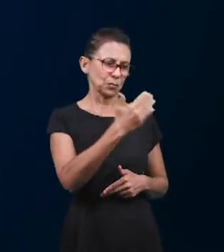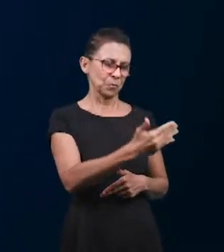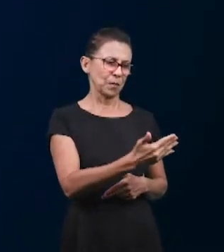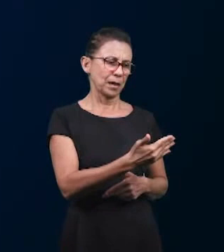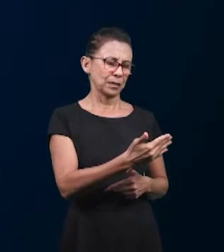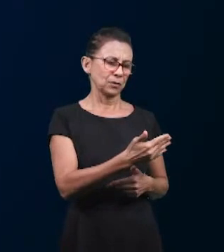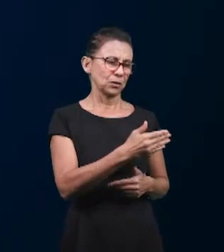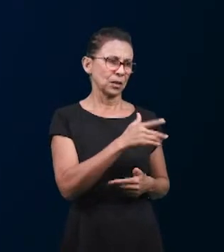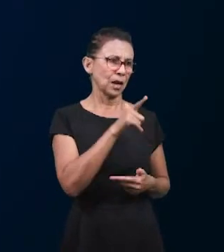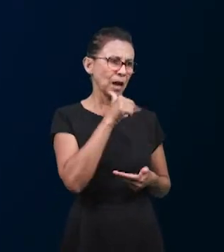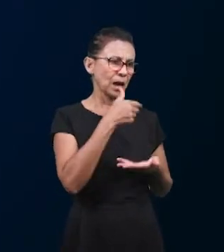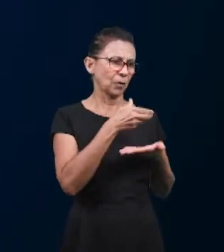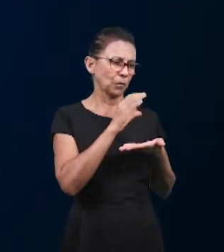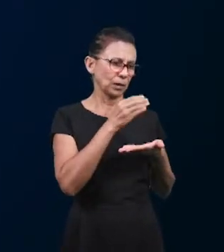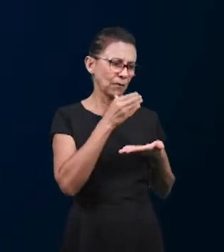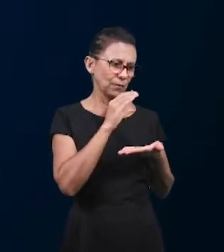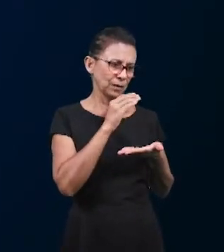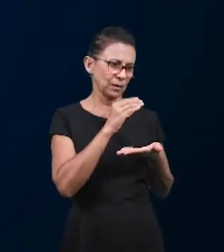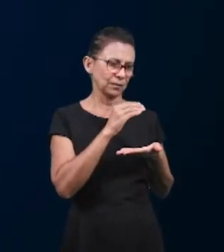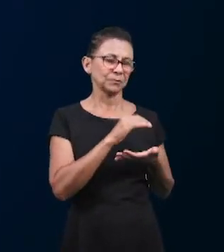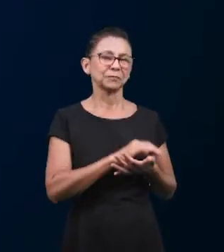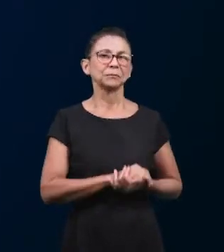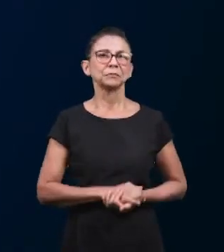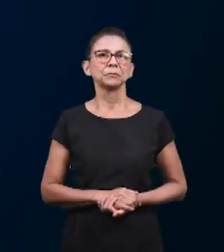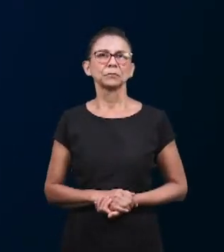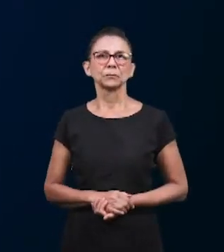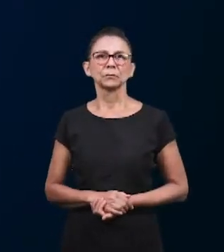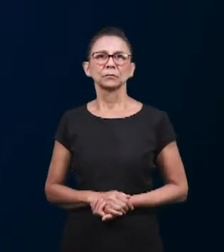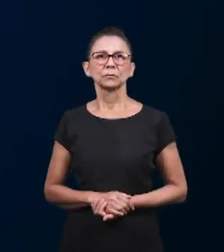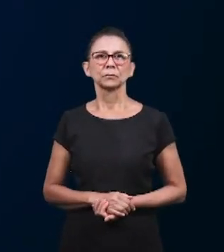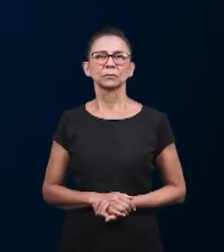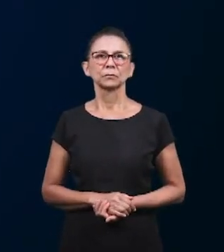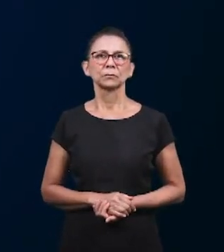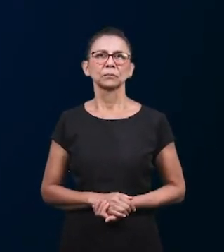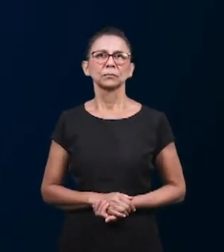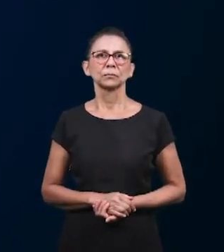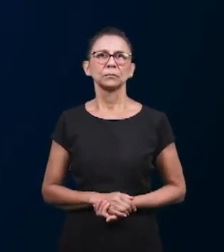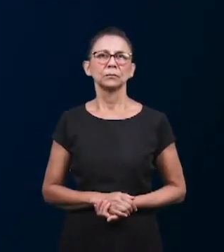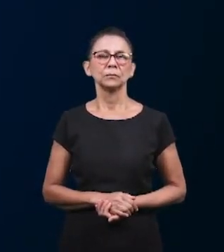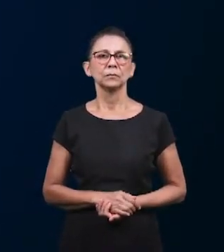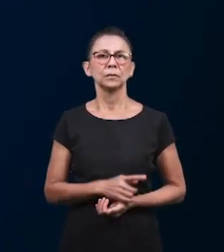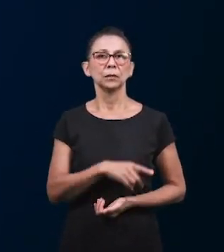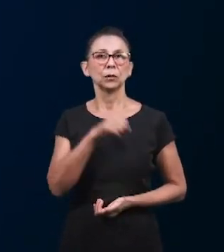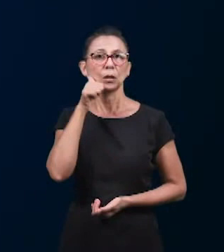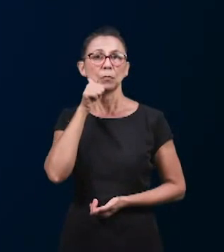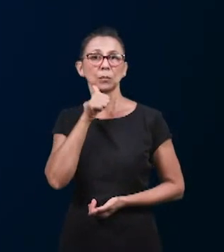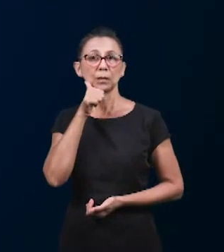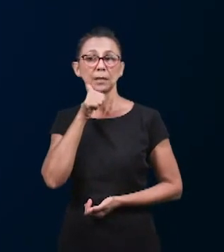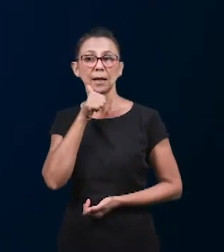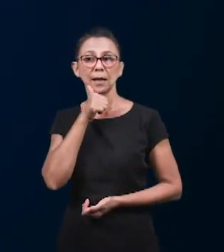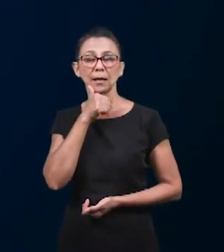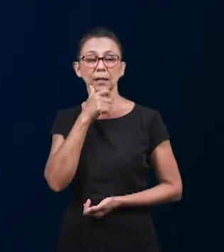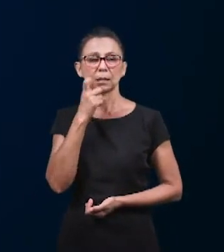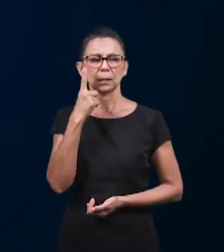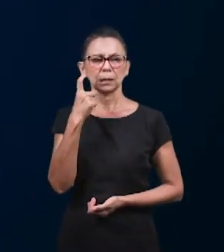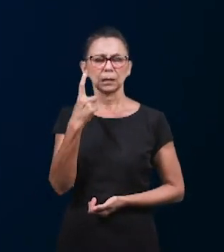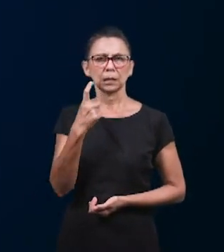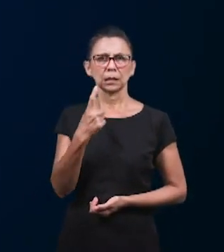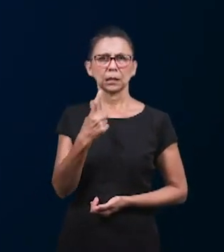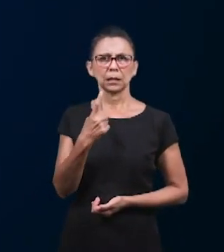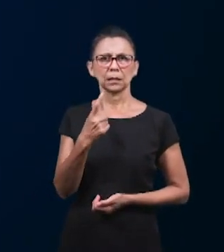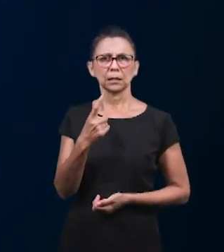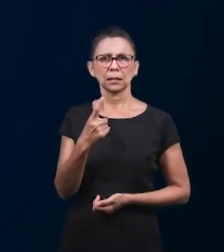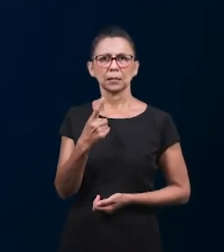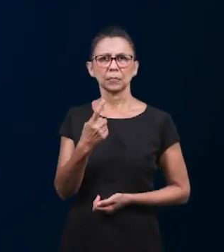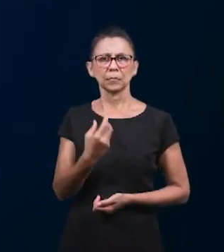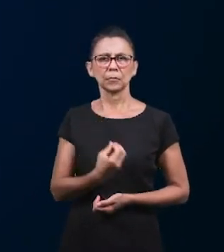lhe pediria e ele te daria água viva. É quando ela se interessa pela fonte eterna, que